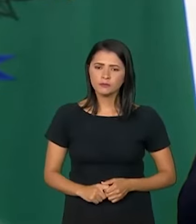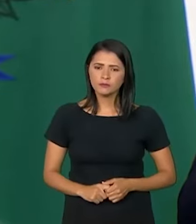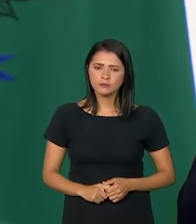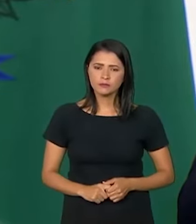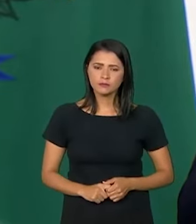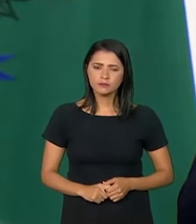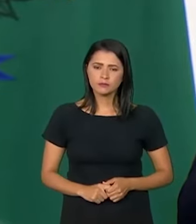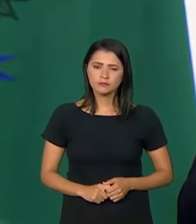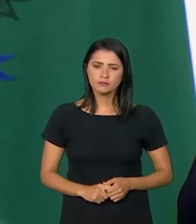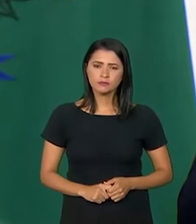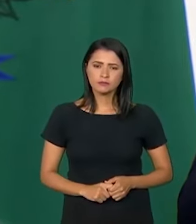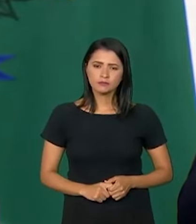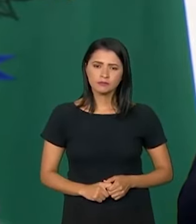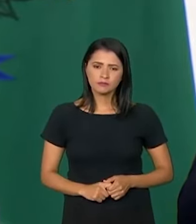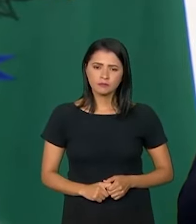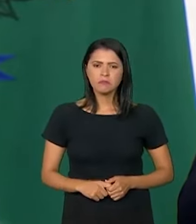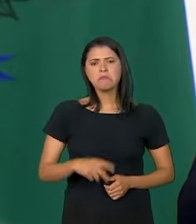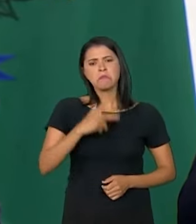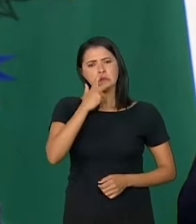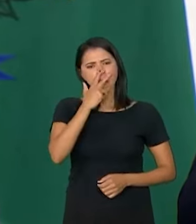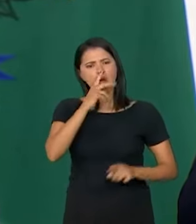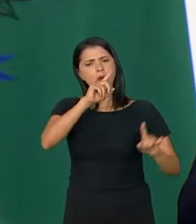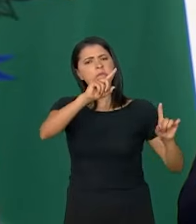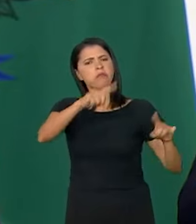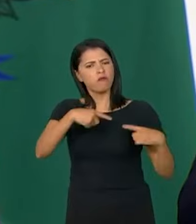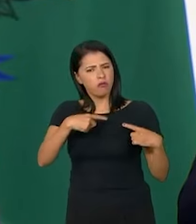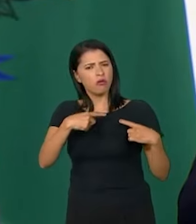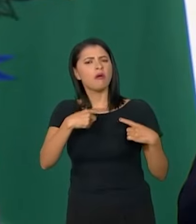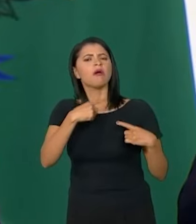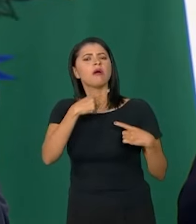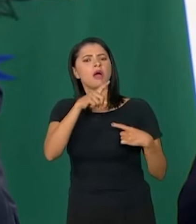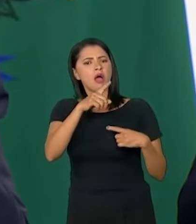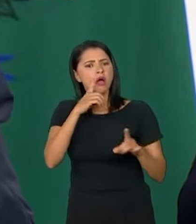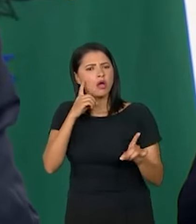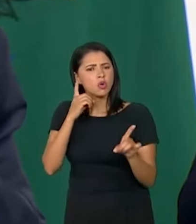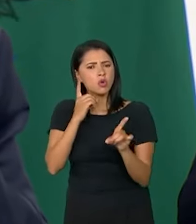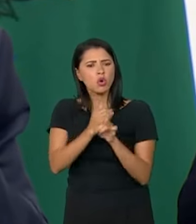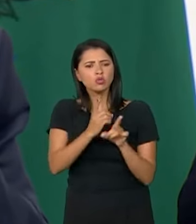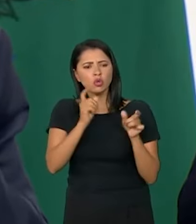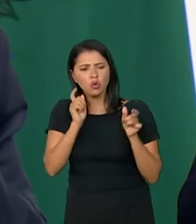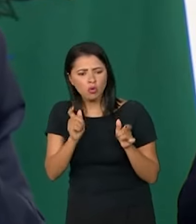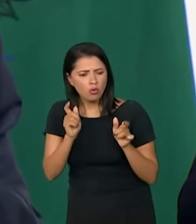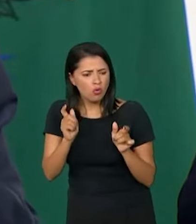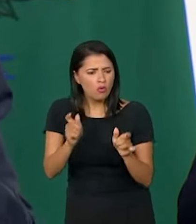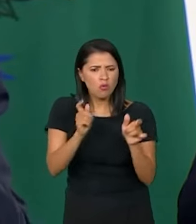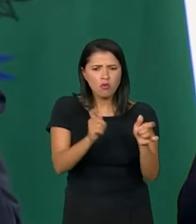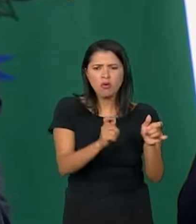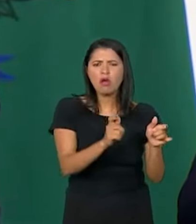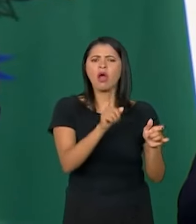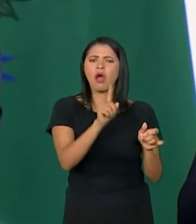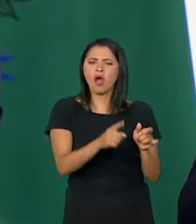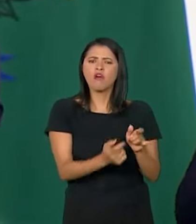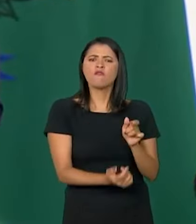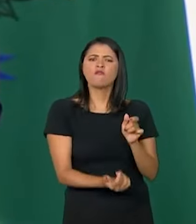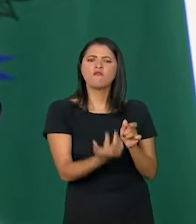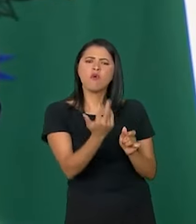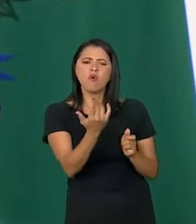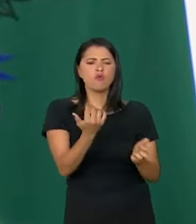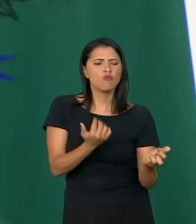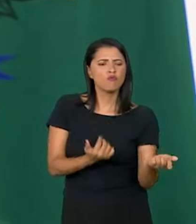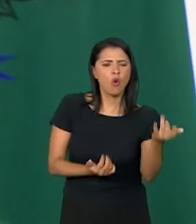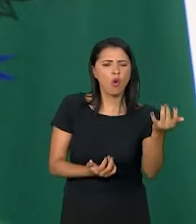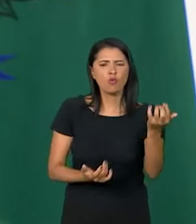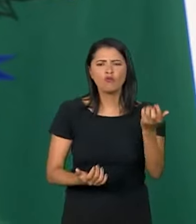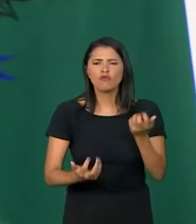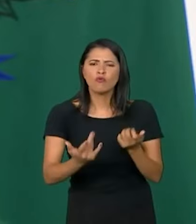volta parece provocação mas nós encontramos vários vários focos de fogo ou